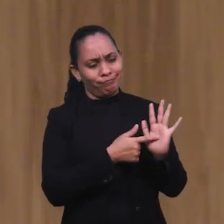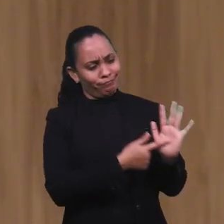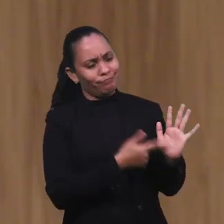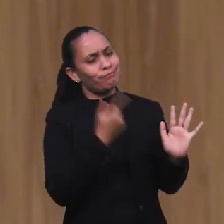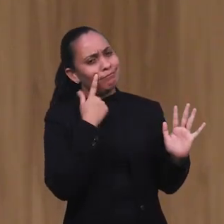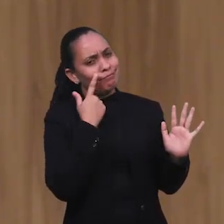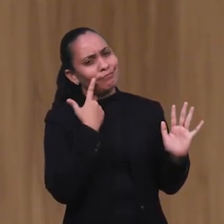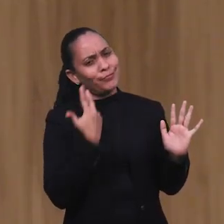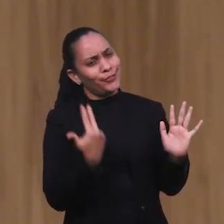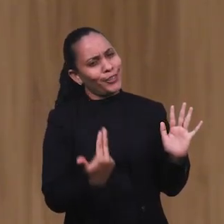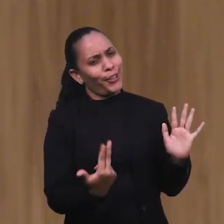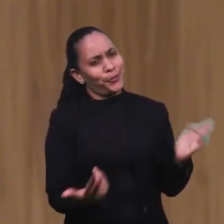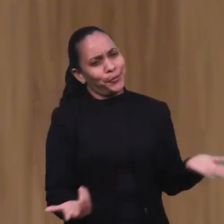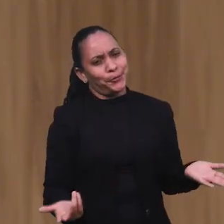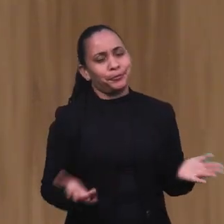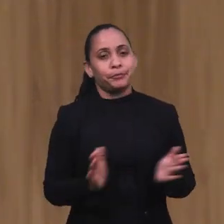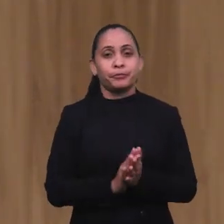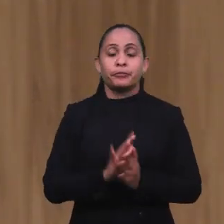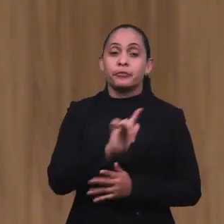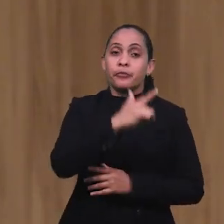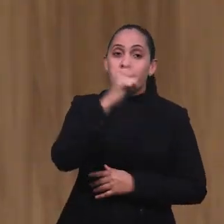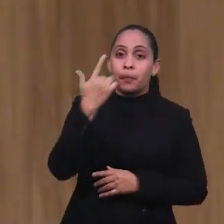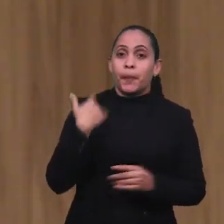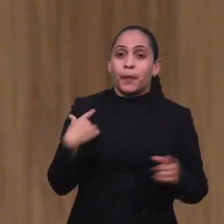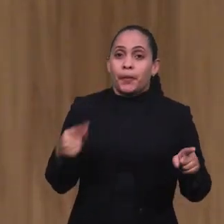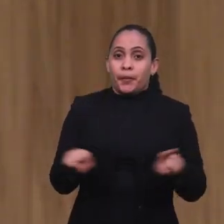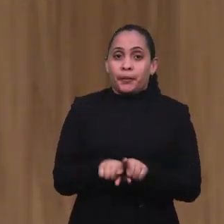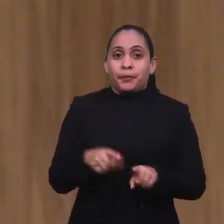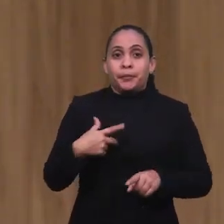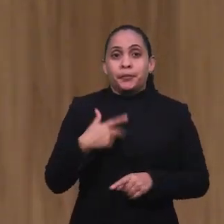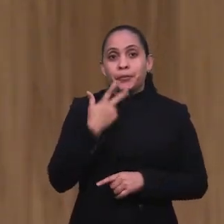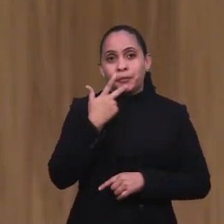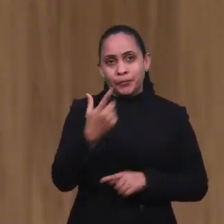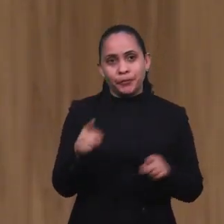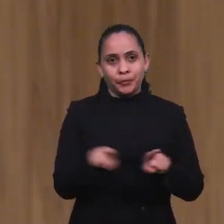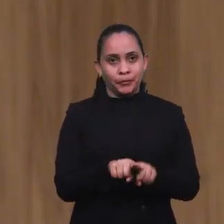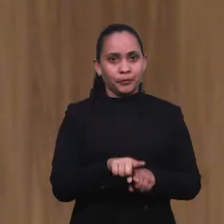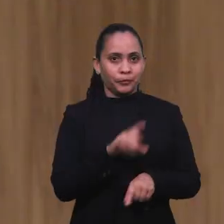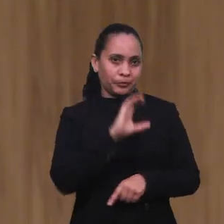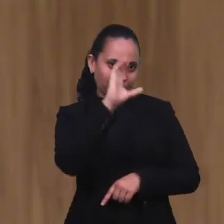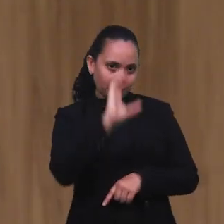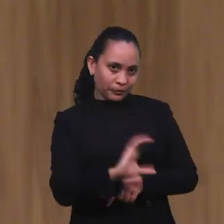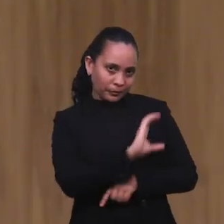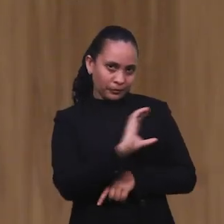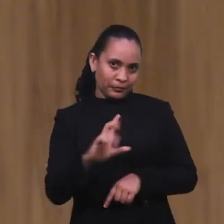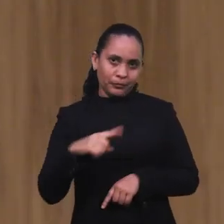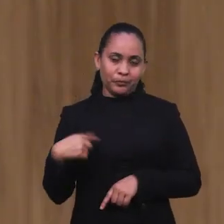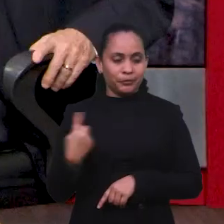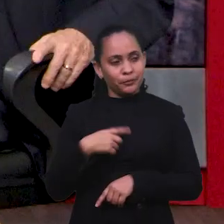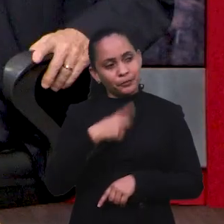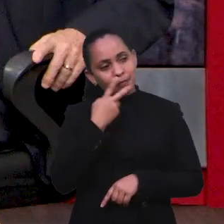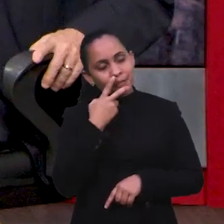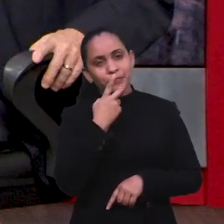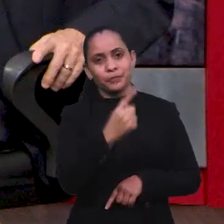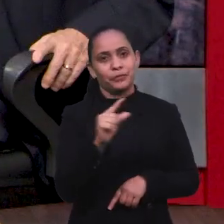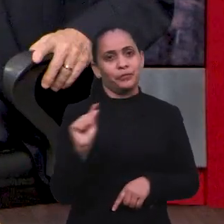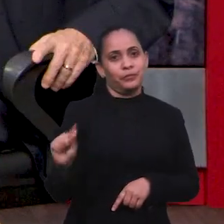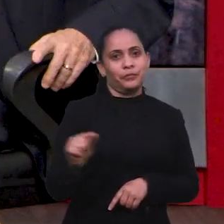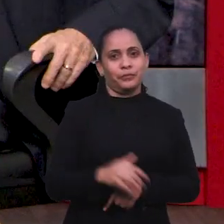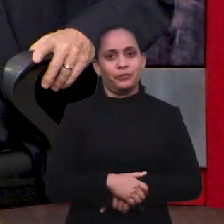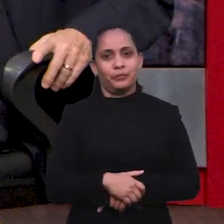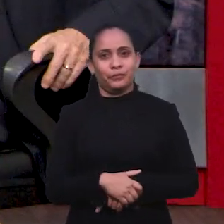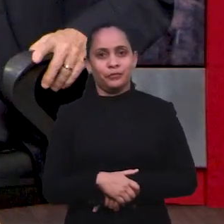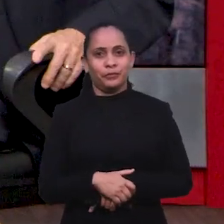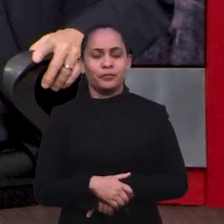dicionário que é a mesma coisa. Né? Então é isso aí. Tem muitas outras coisas que poderiam falar sobre o catolicismo romano. Né? Bom, nós estamos abrindo